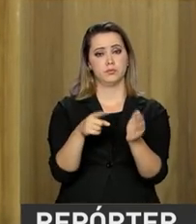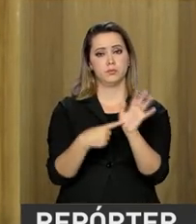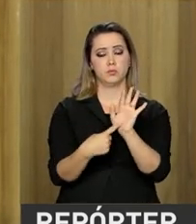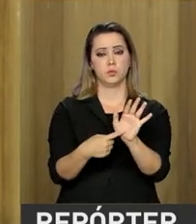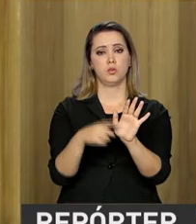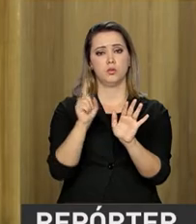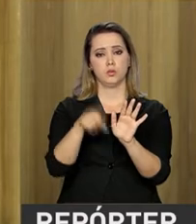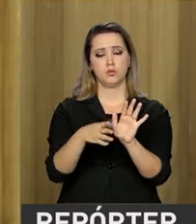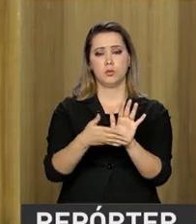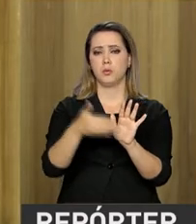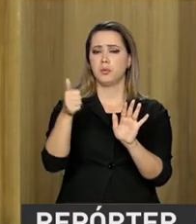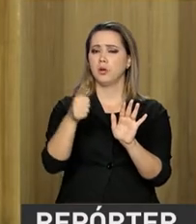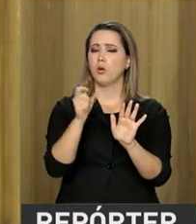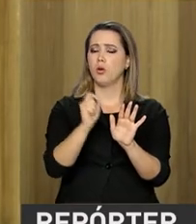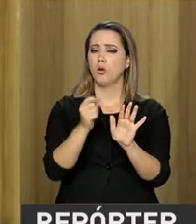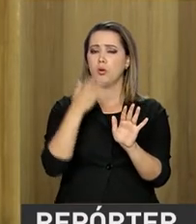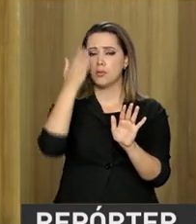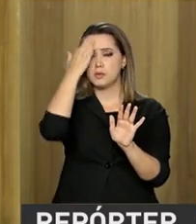relevante